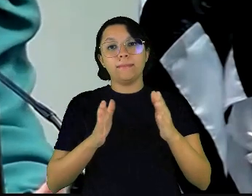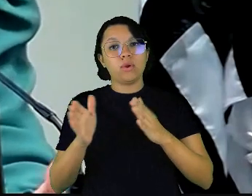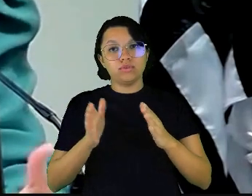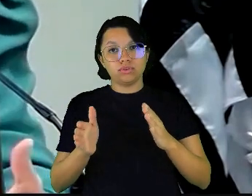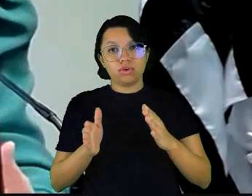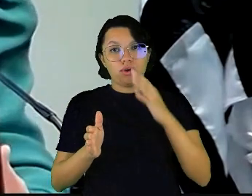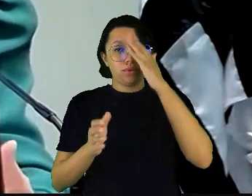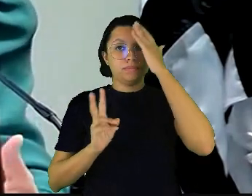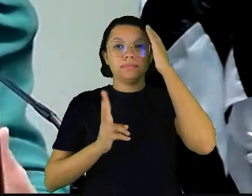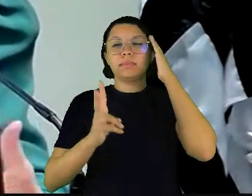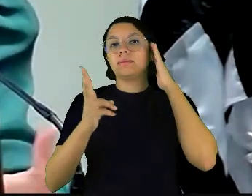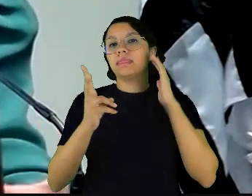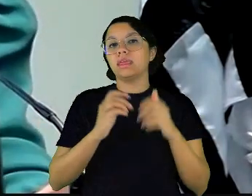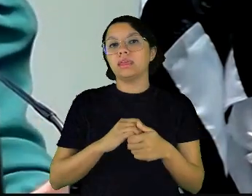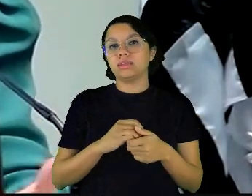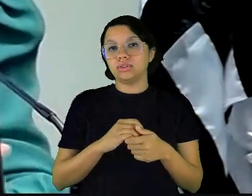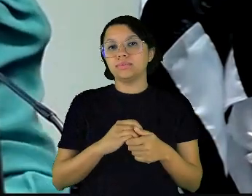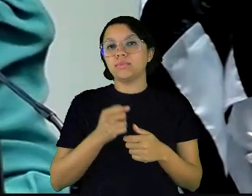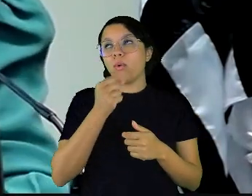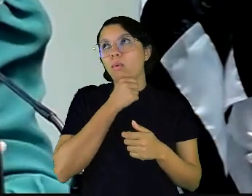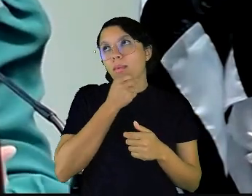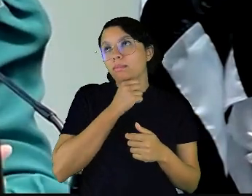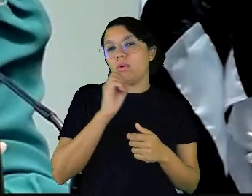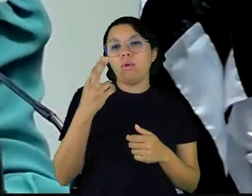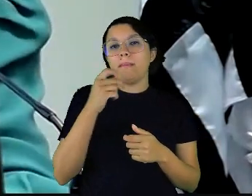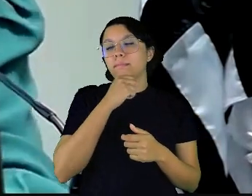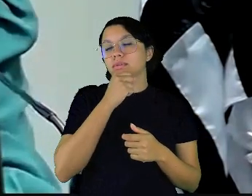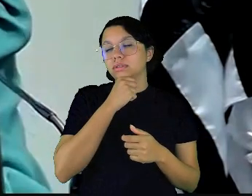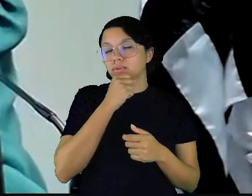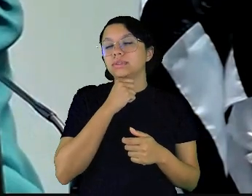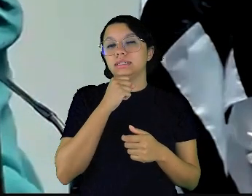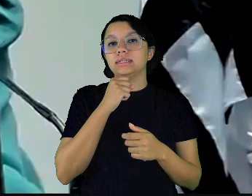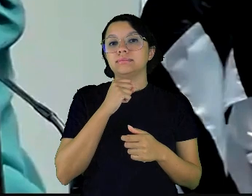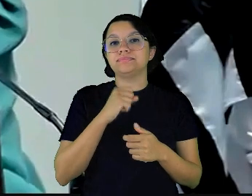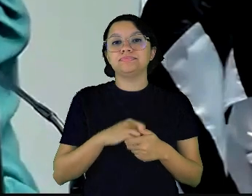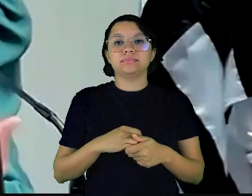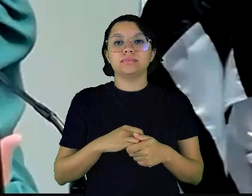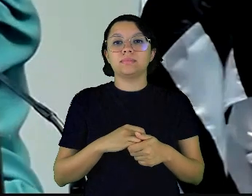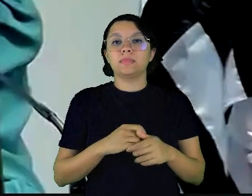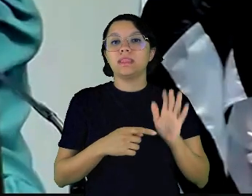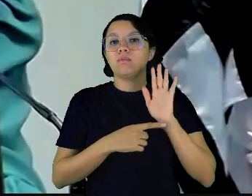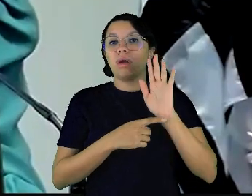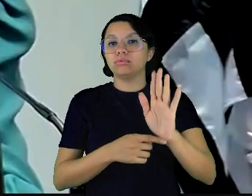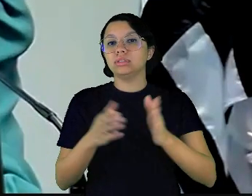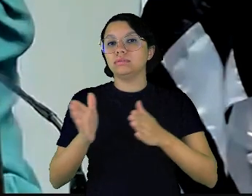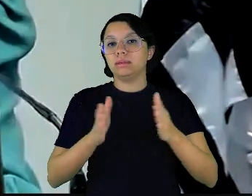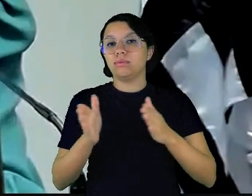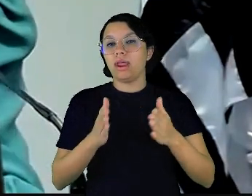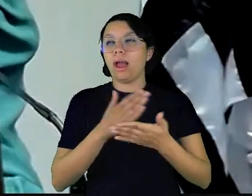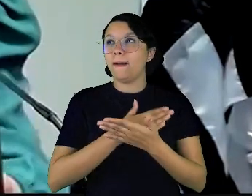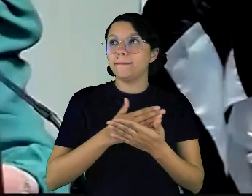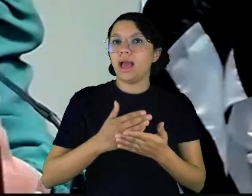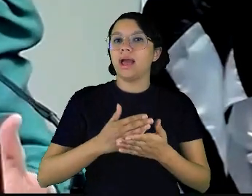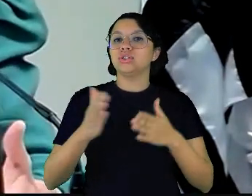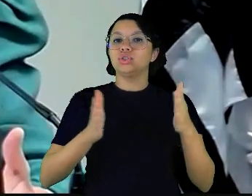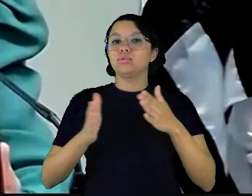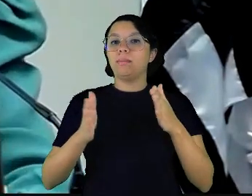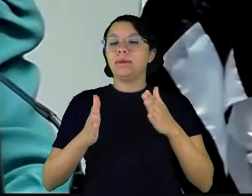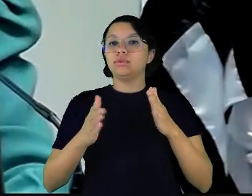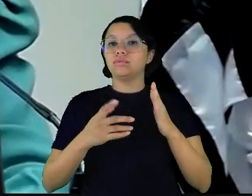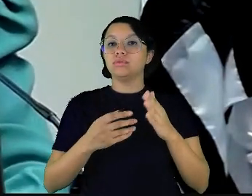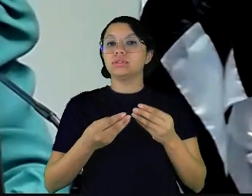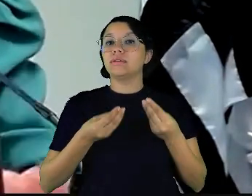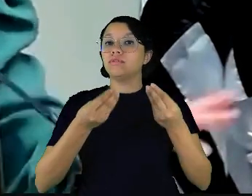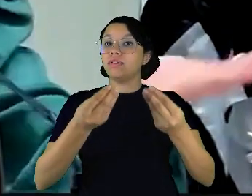provisório, seja ele permanente, de uma aposentadoria, de um auxílio temporário. A partir do momento que se oferece esse